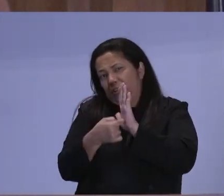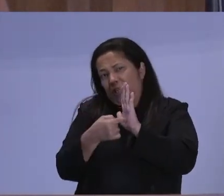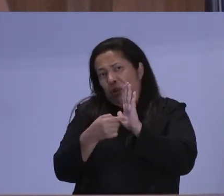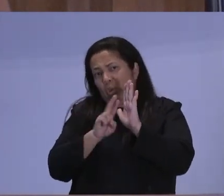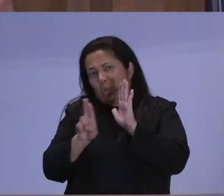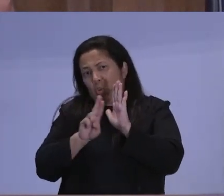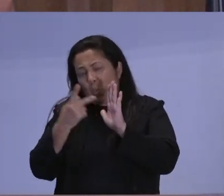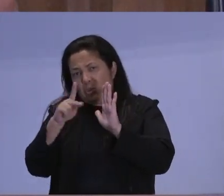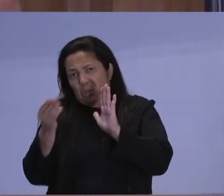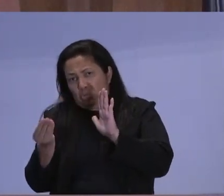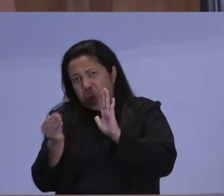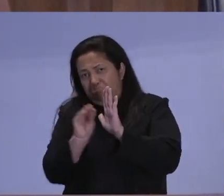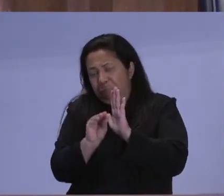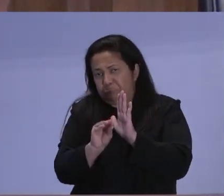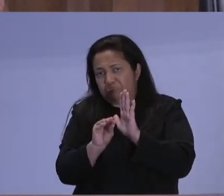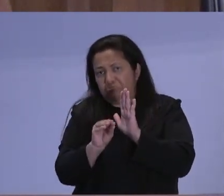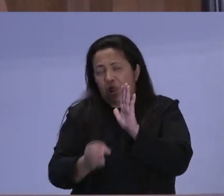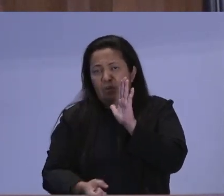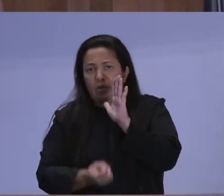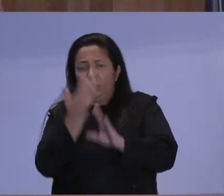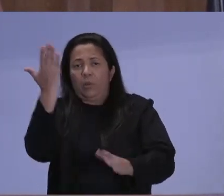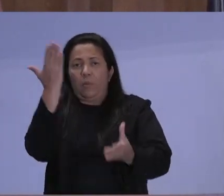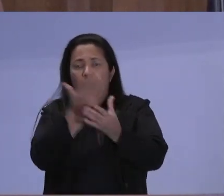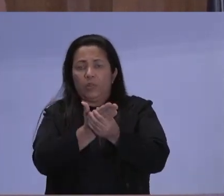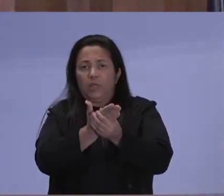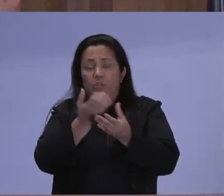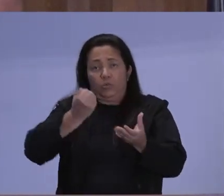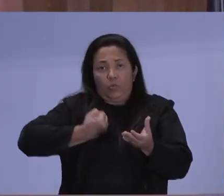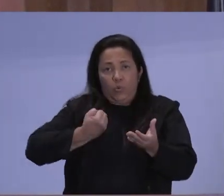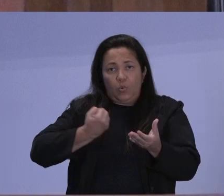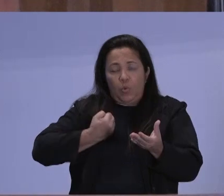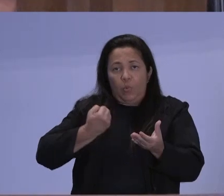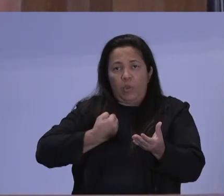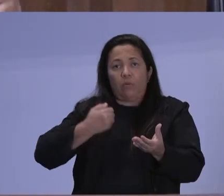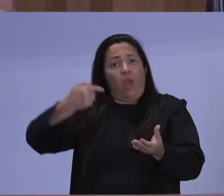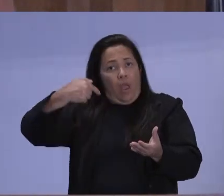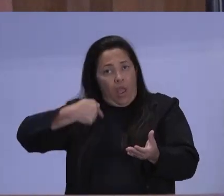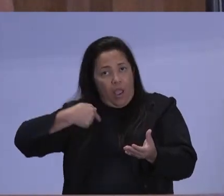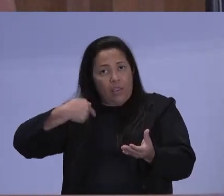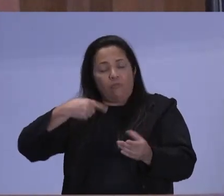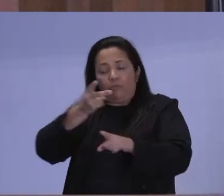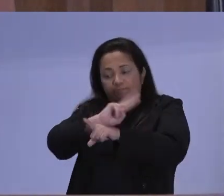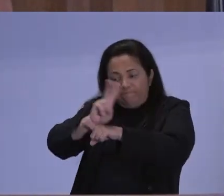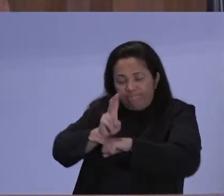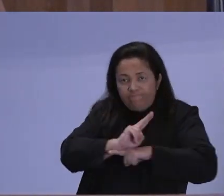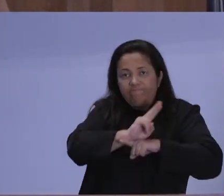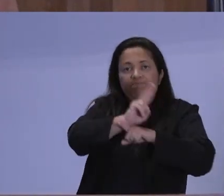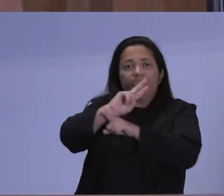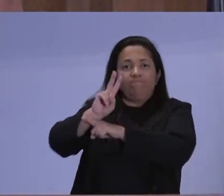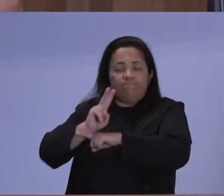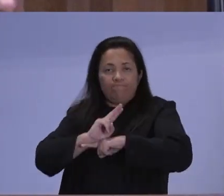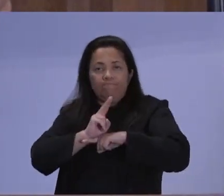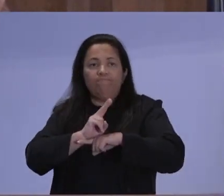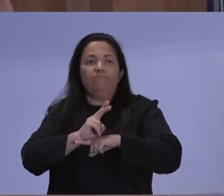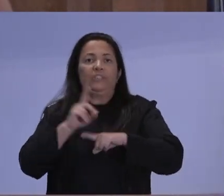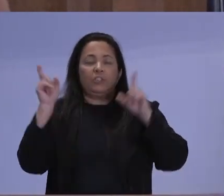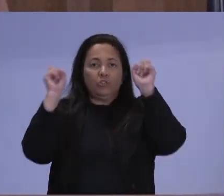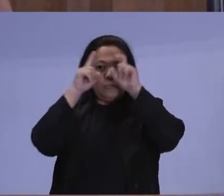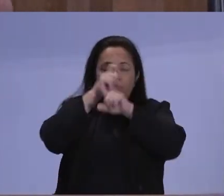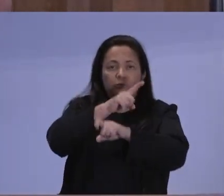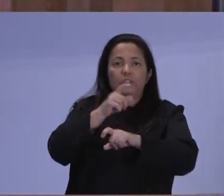denúncia ela gera um processo, um procedimento dentro da comissão onde vai ser apurado. Então, desde a dificuldade de acesso a um